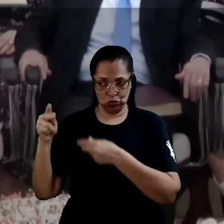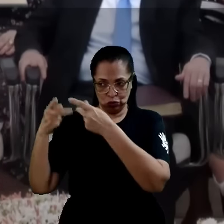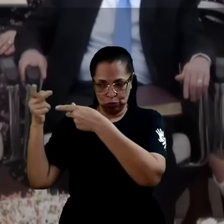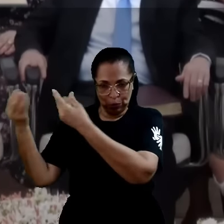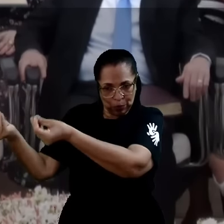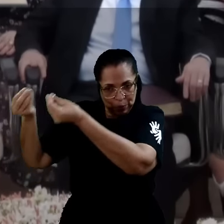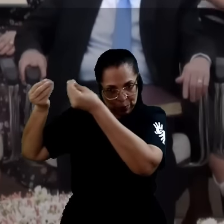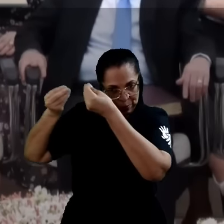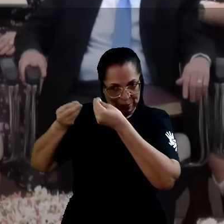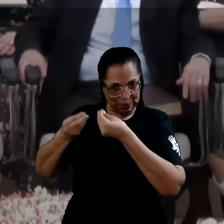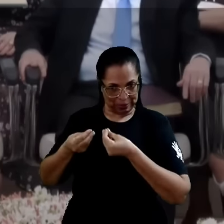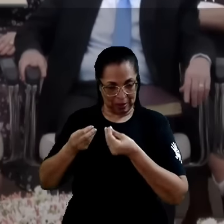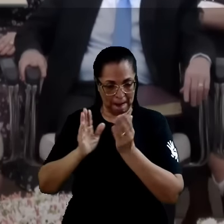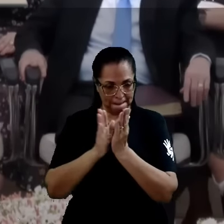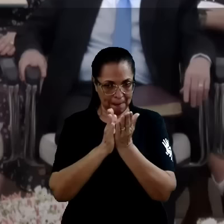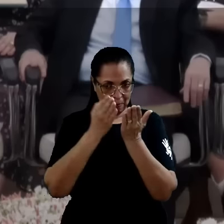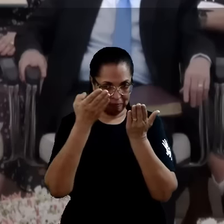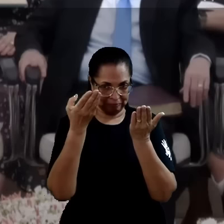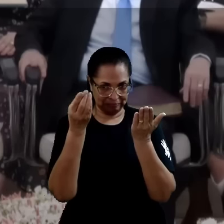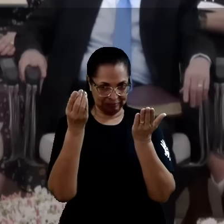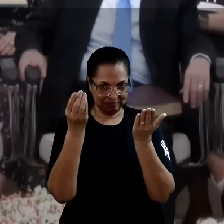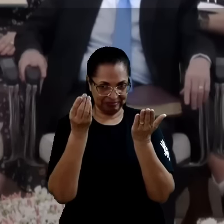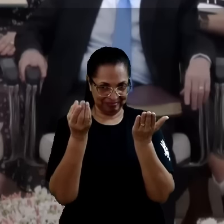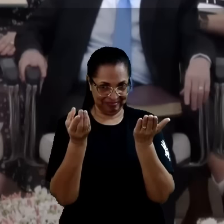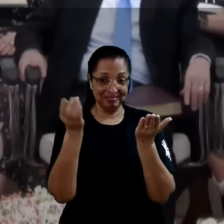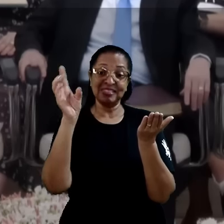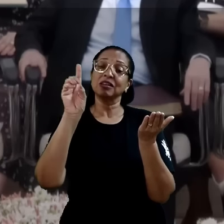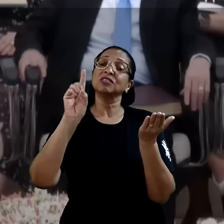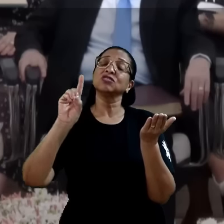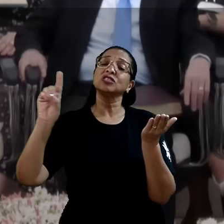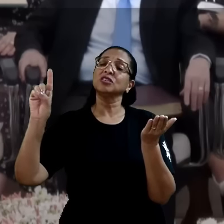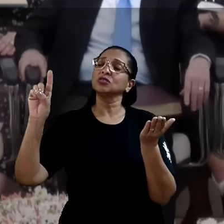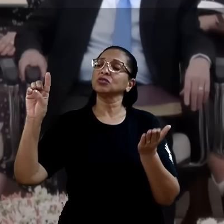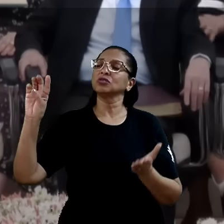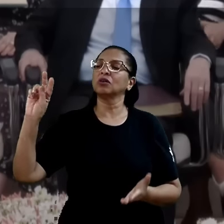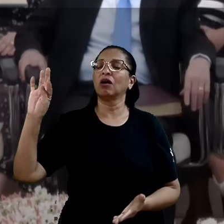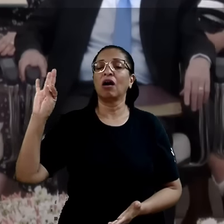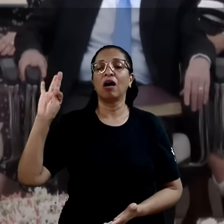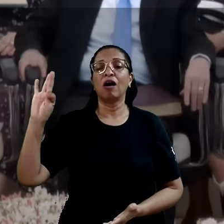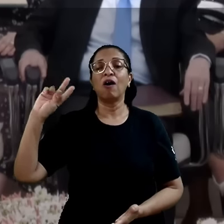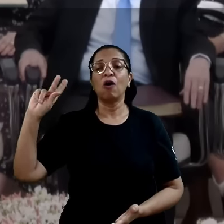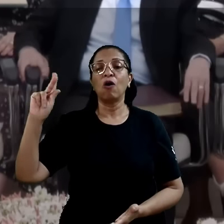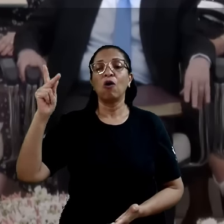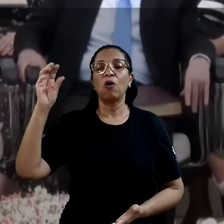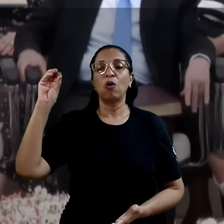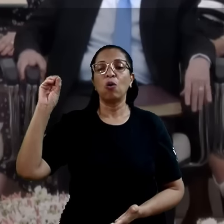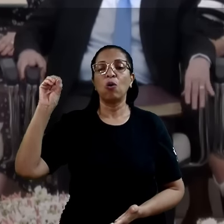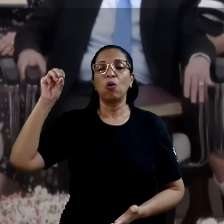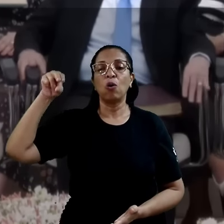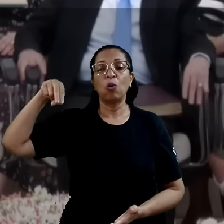leio esta Bíblia a mesma há 31